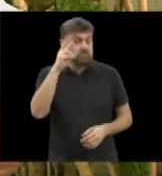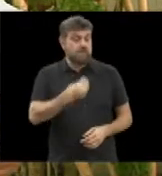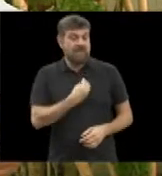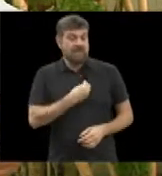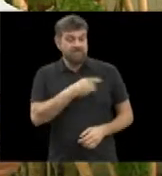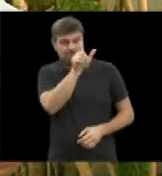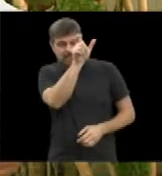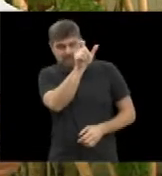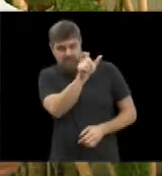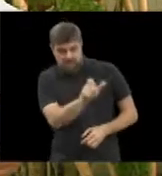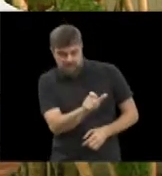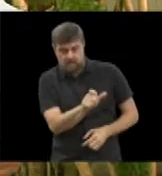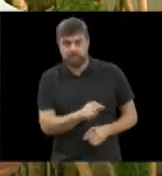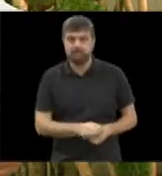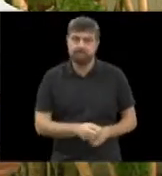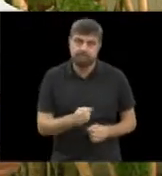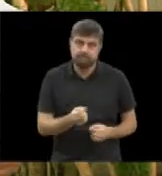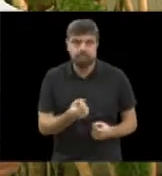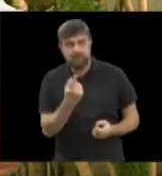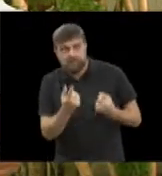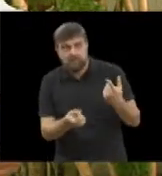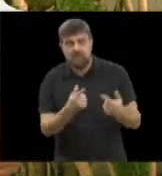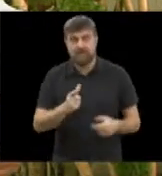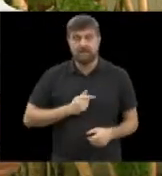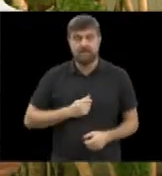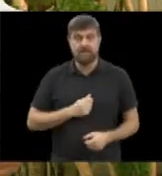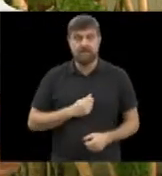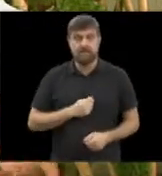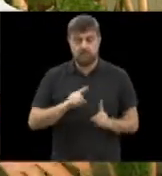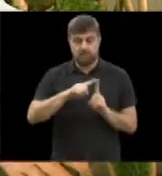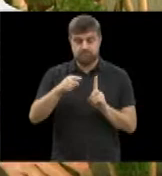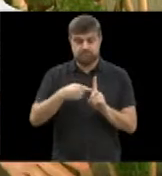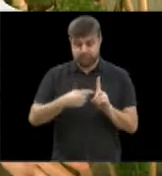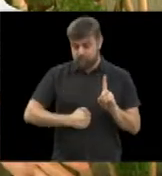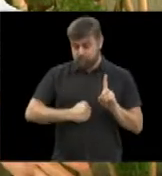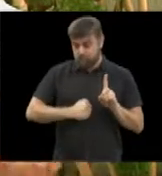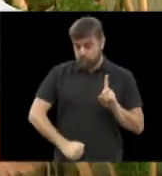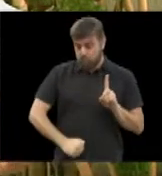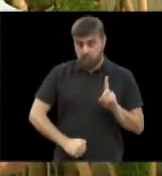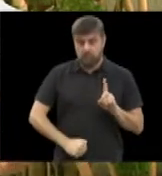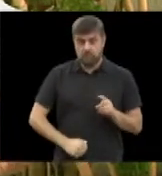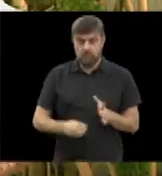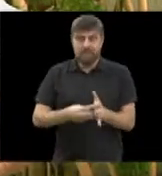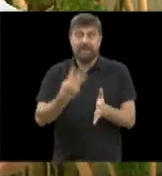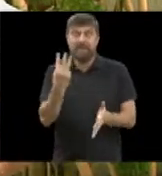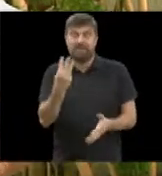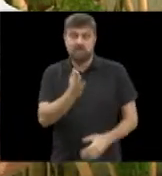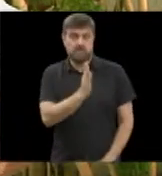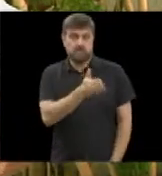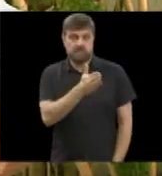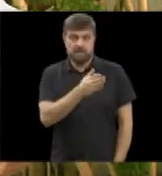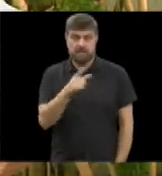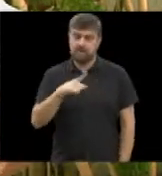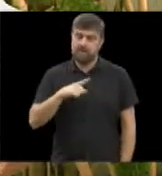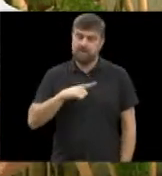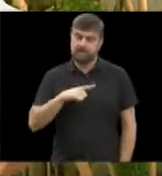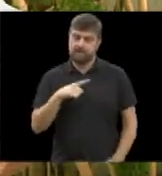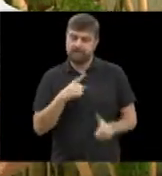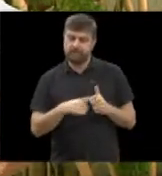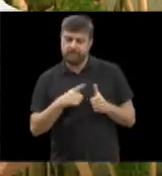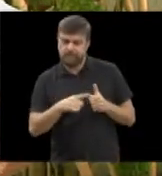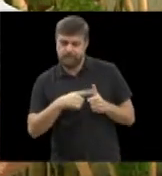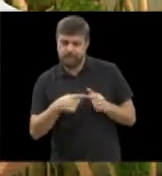contar, ou às vezes ela conta, eu tive 3 abortamentos. Uma mulher aborta por quê? Uma infecção genital, um